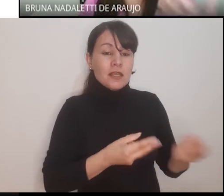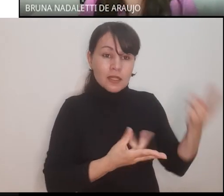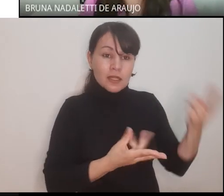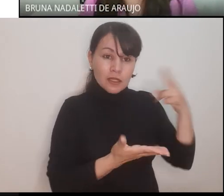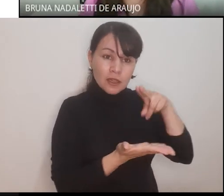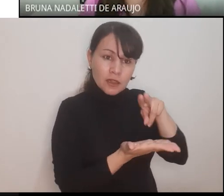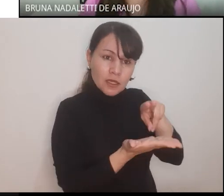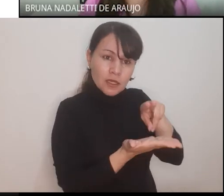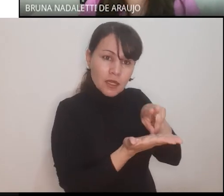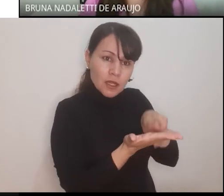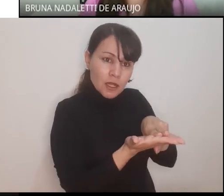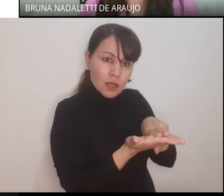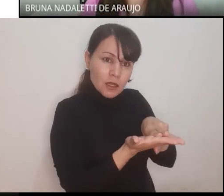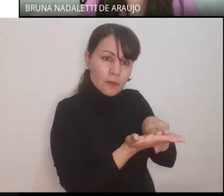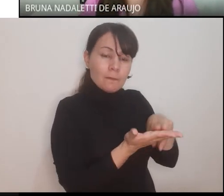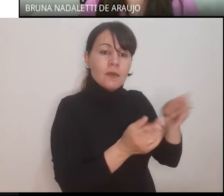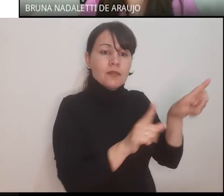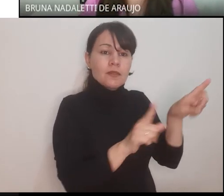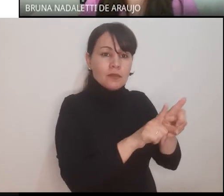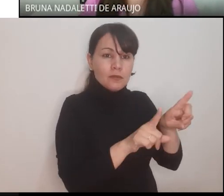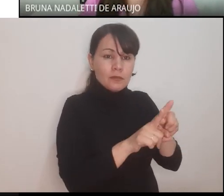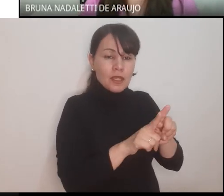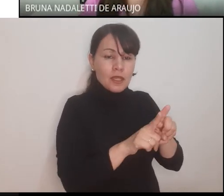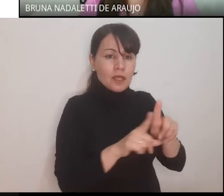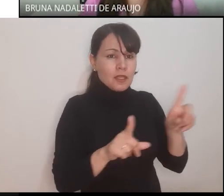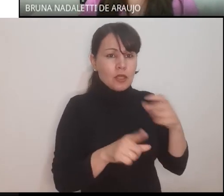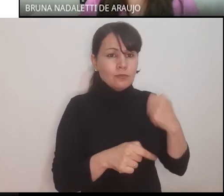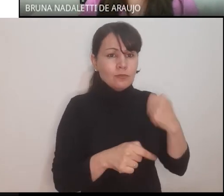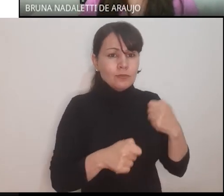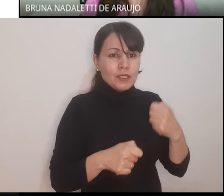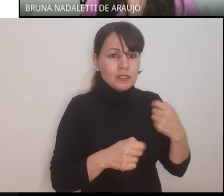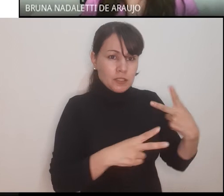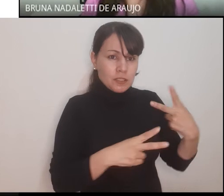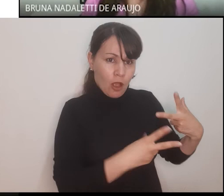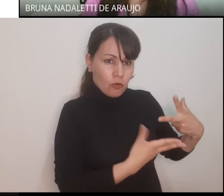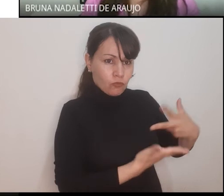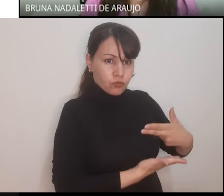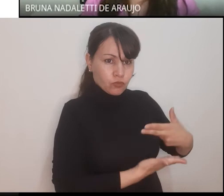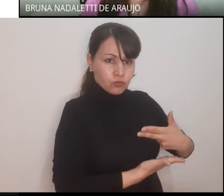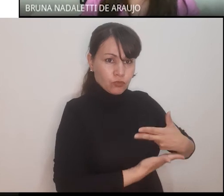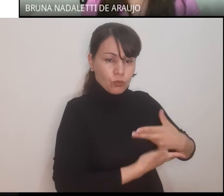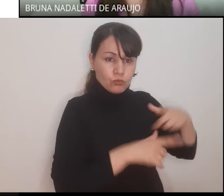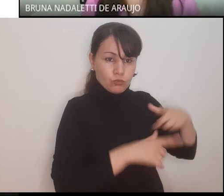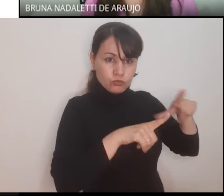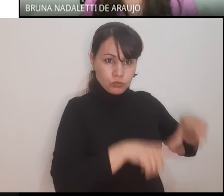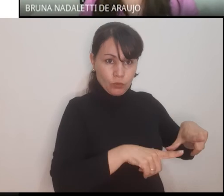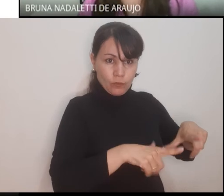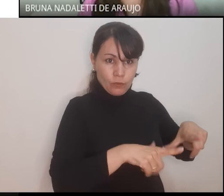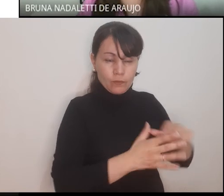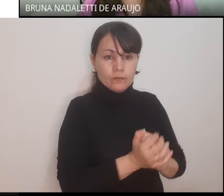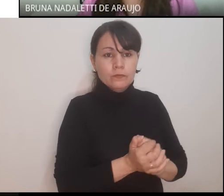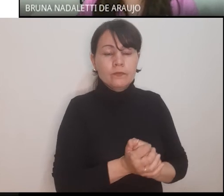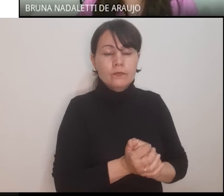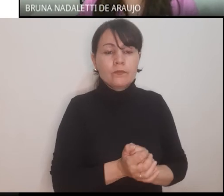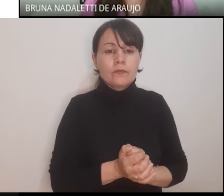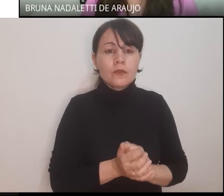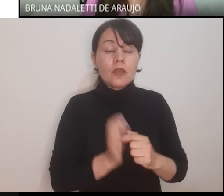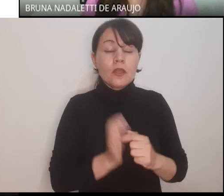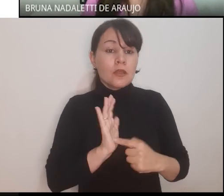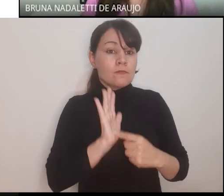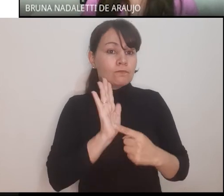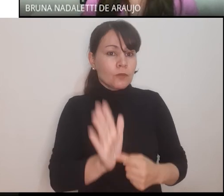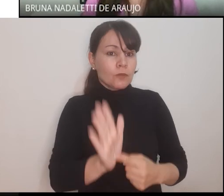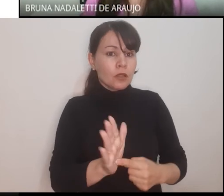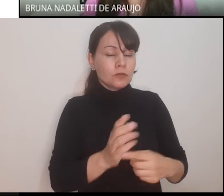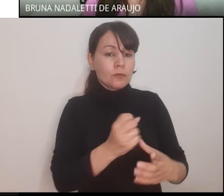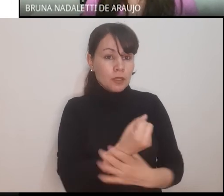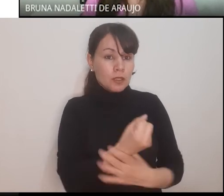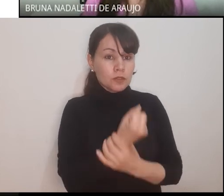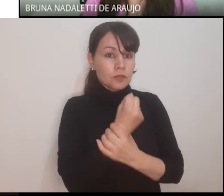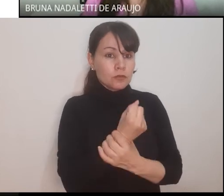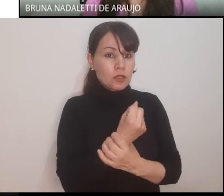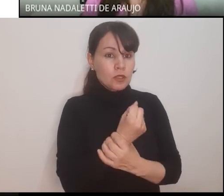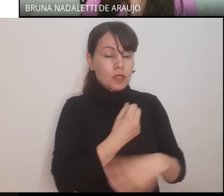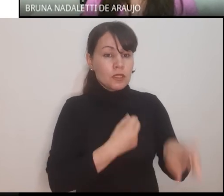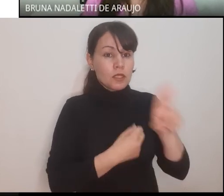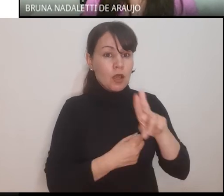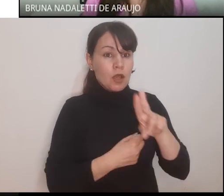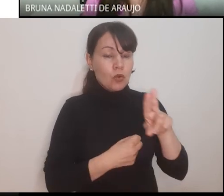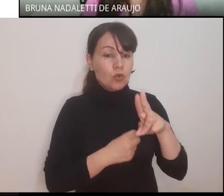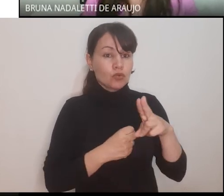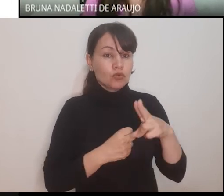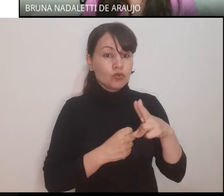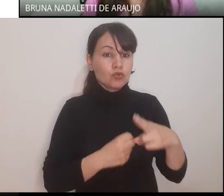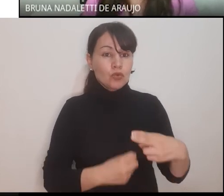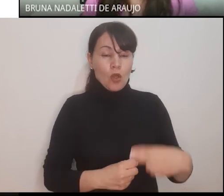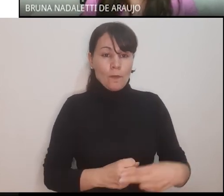paciente, não precisa ser transferido para o centro cirúrgico. Indica-se, a critério de segurança, o uso de